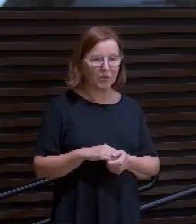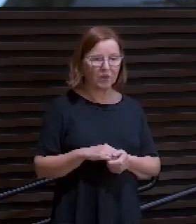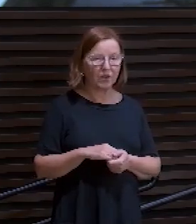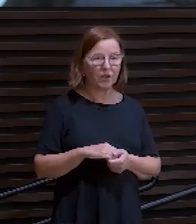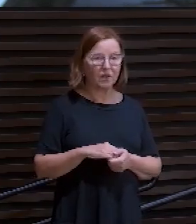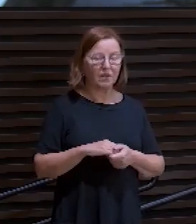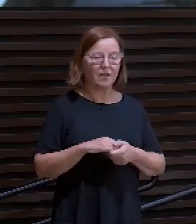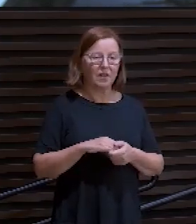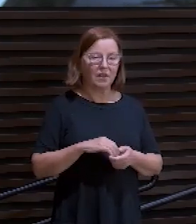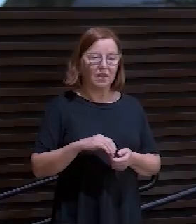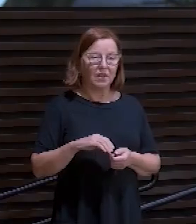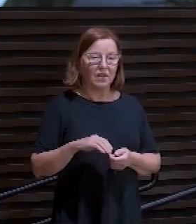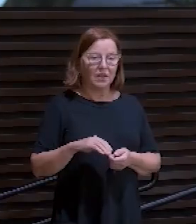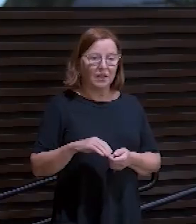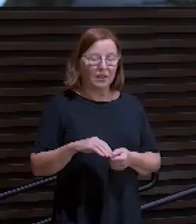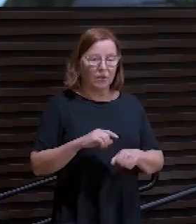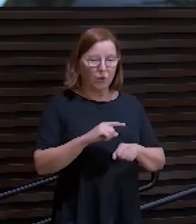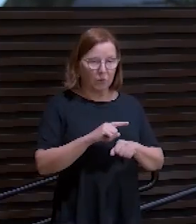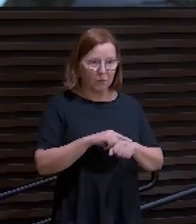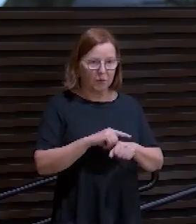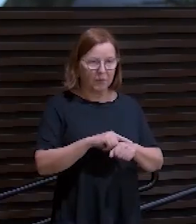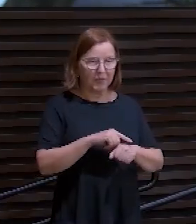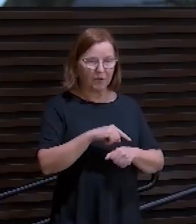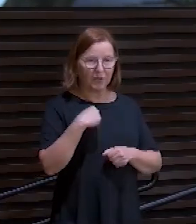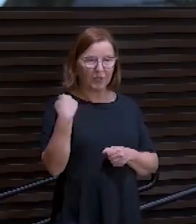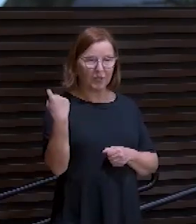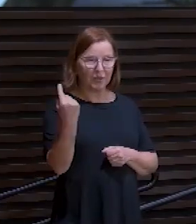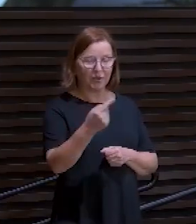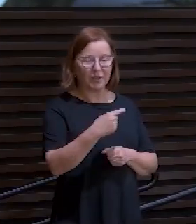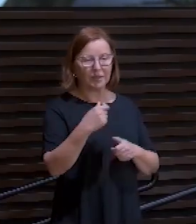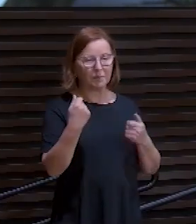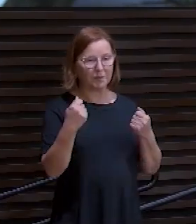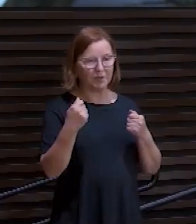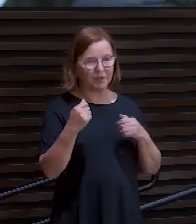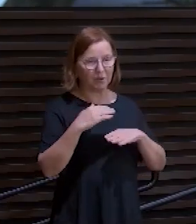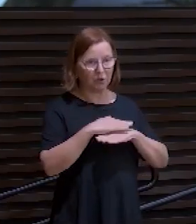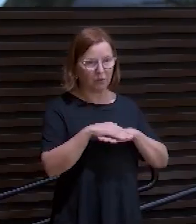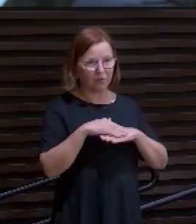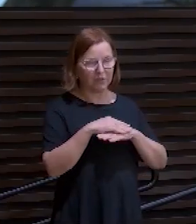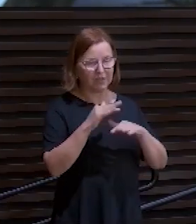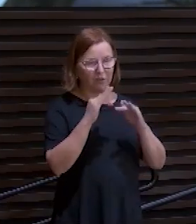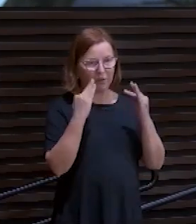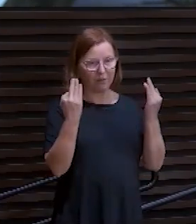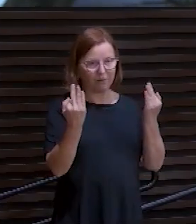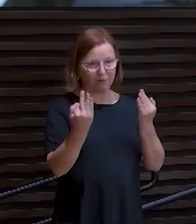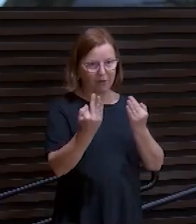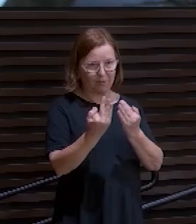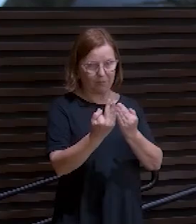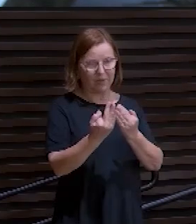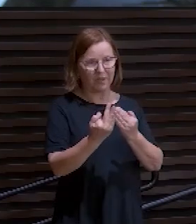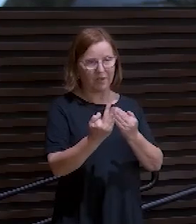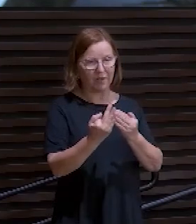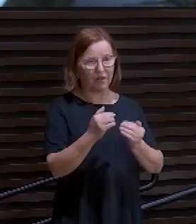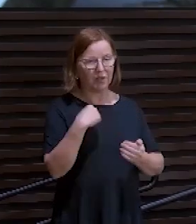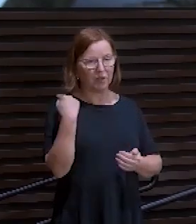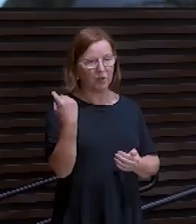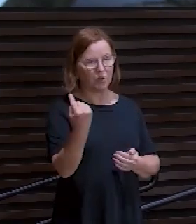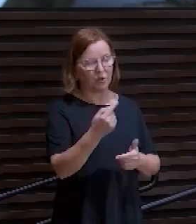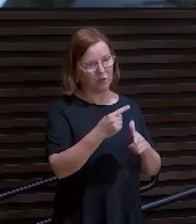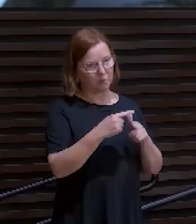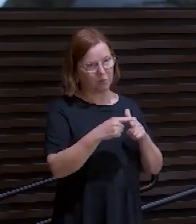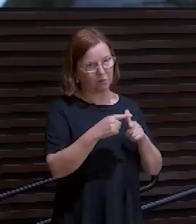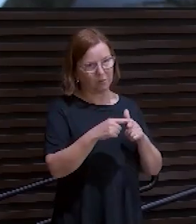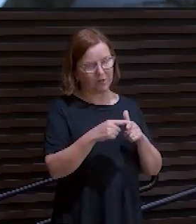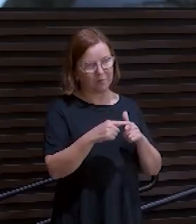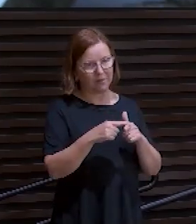amigo, absolutamente ninguém. É o problema da minha casa. É